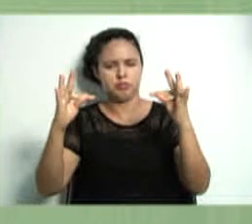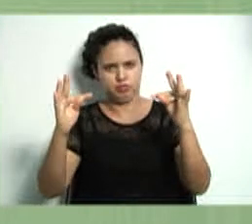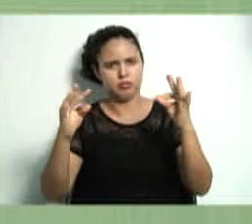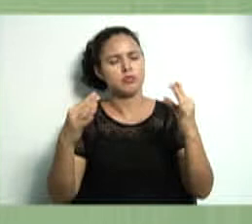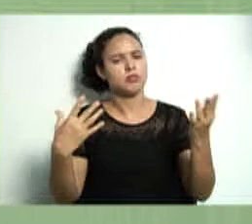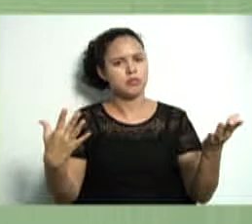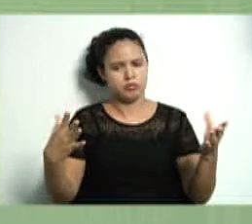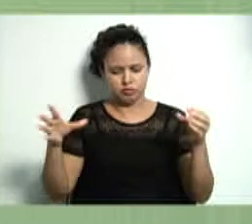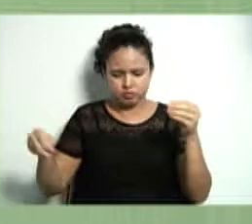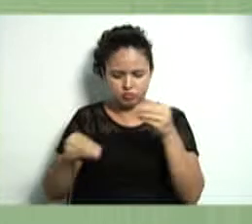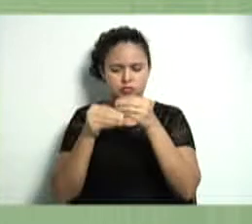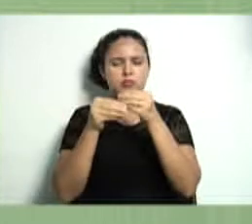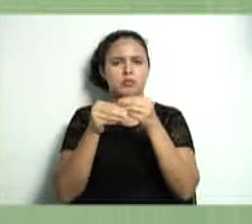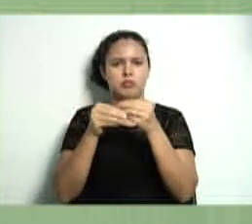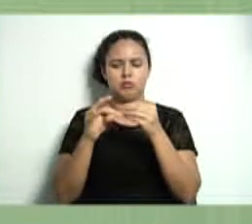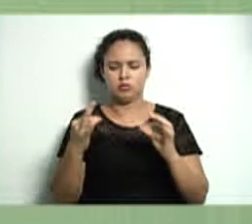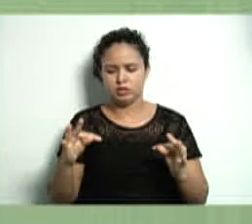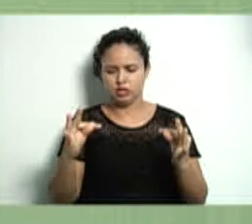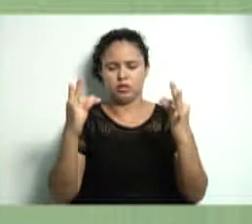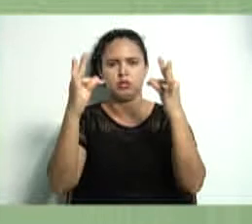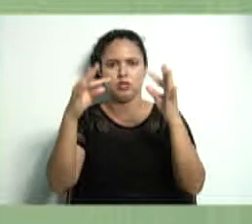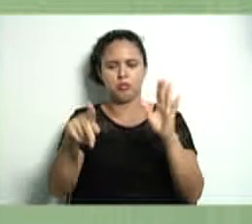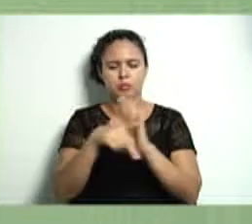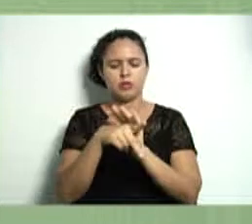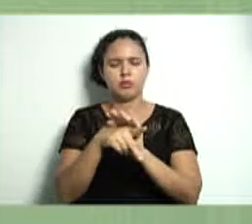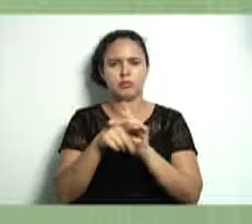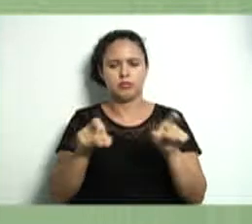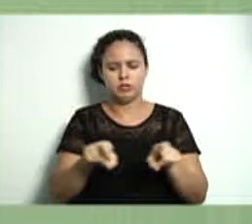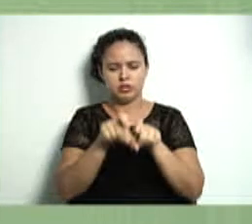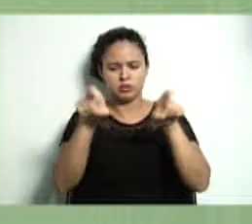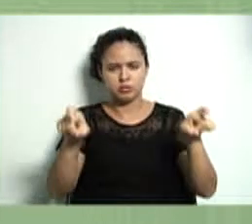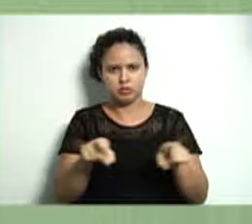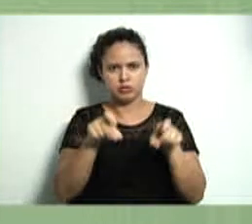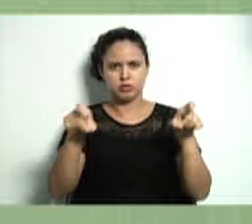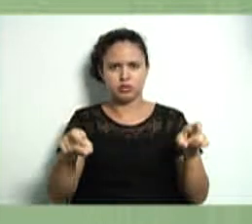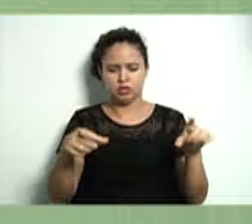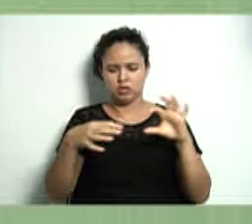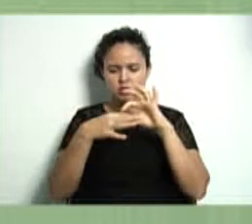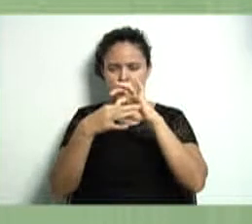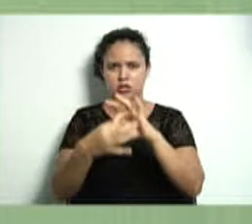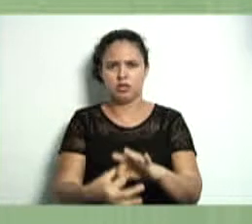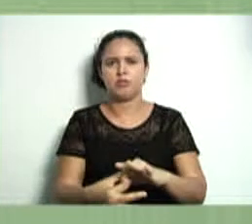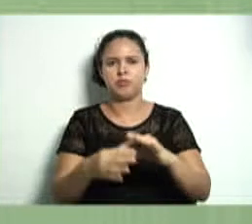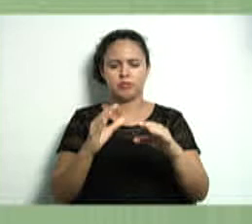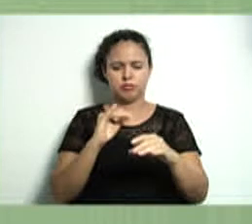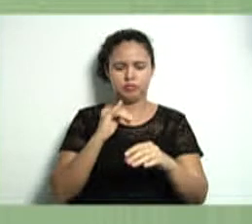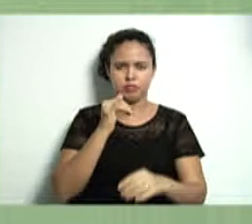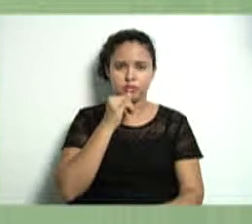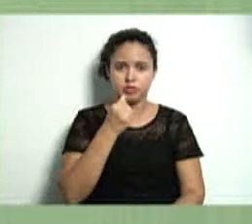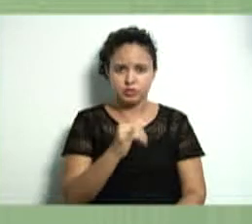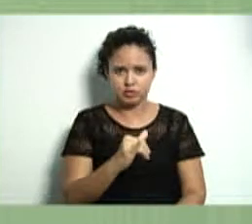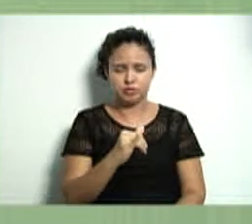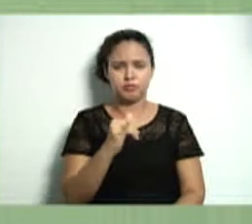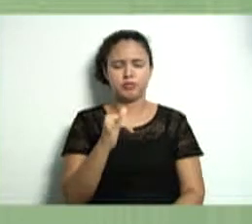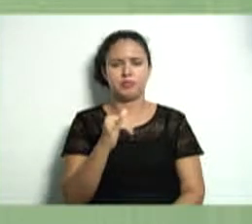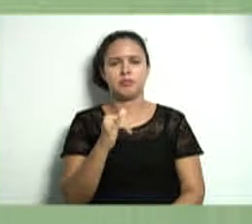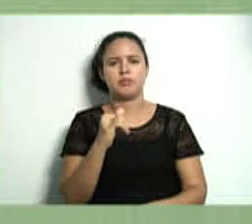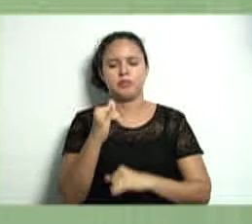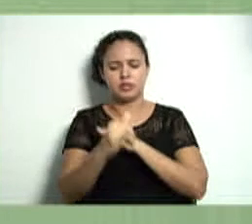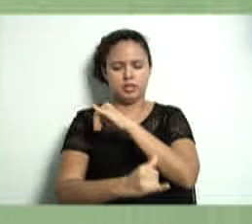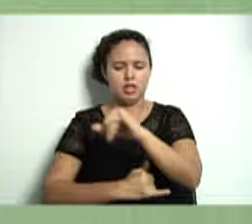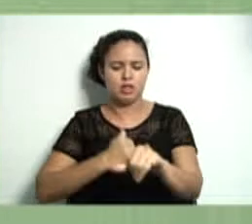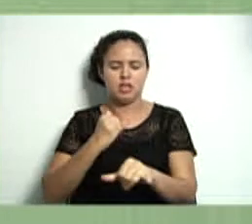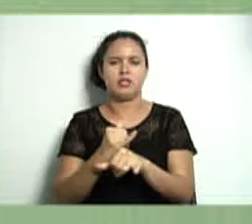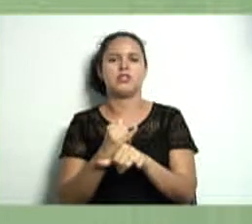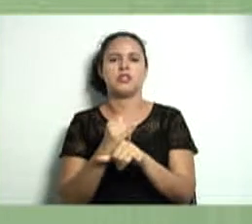tecnologia, sobretudo, dos computadores conectados à internet. Ou seja, a comunicação quase instantânea